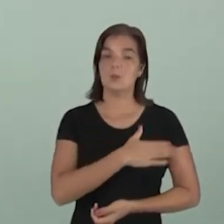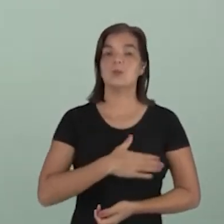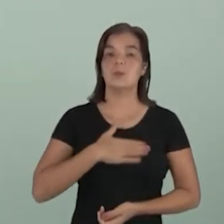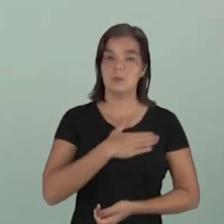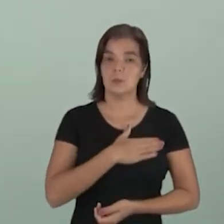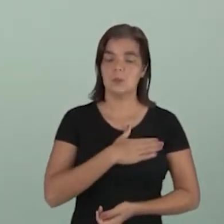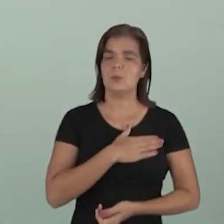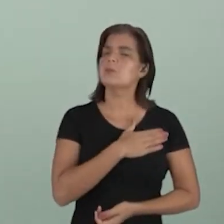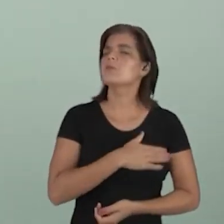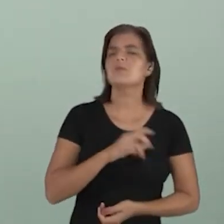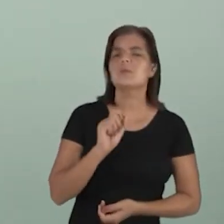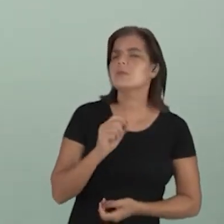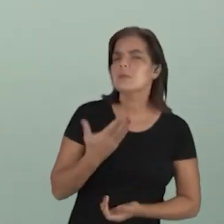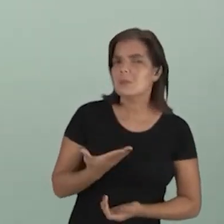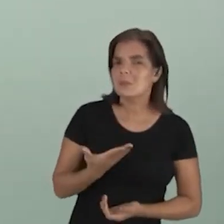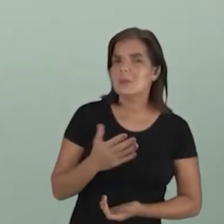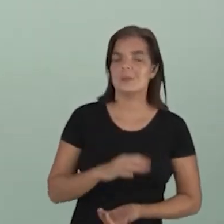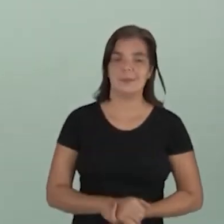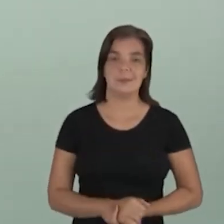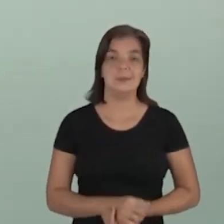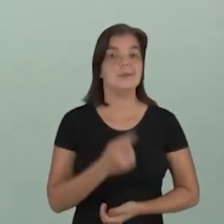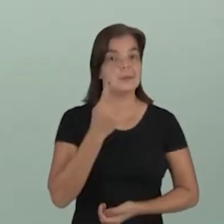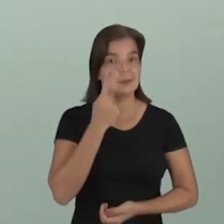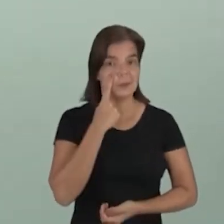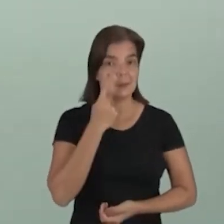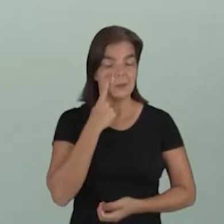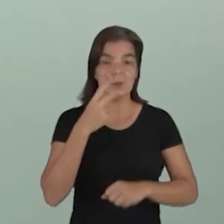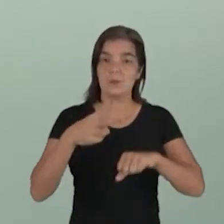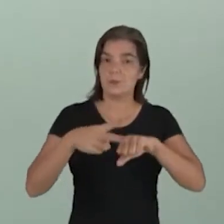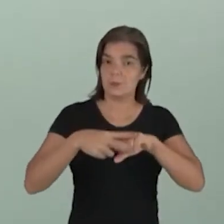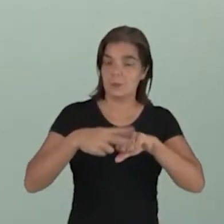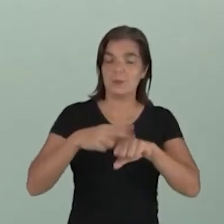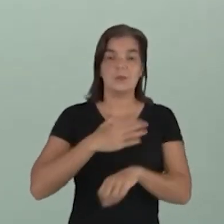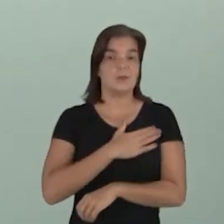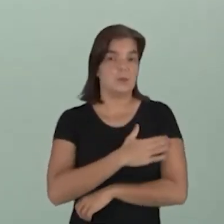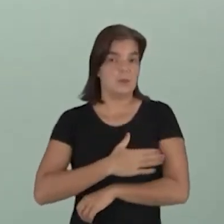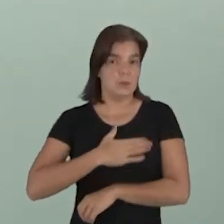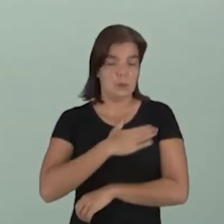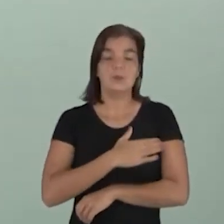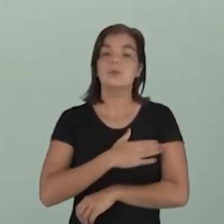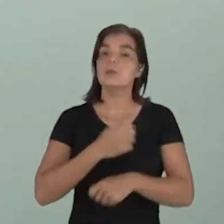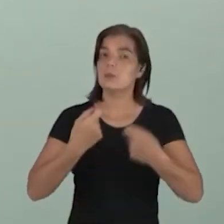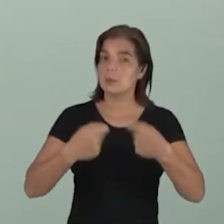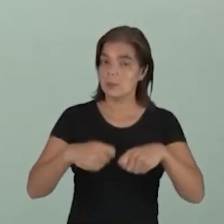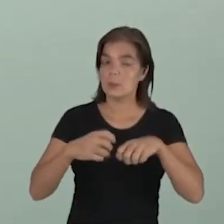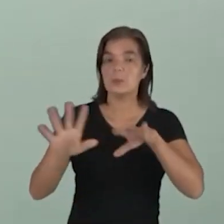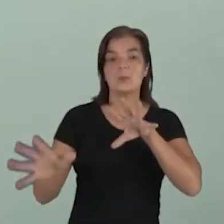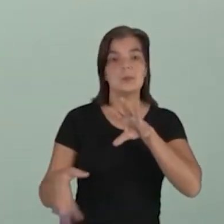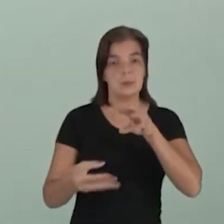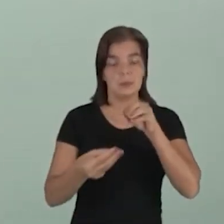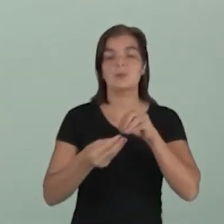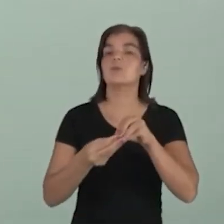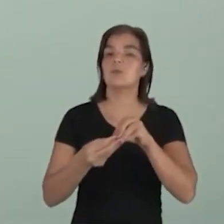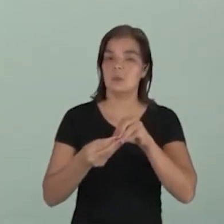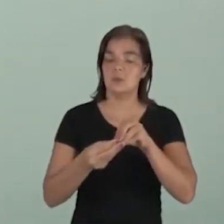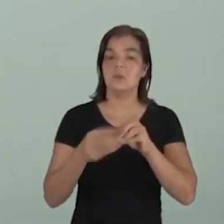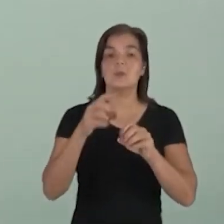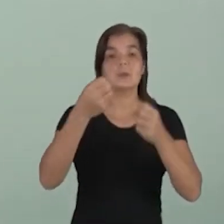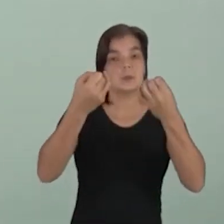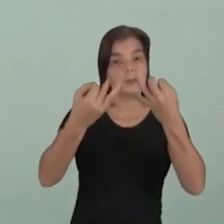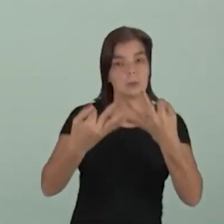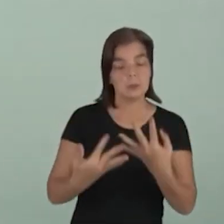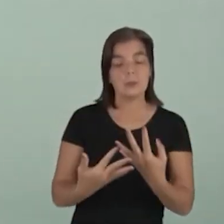gosto. Gosta? Gosta de quê? Vejam que o verbo gostar, ele exige que você complemente, que